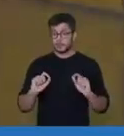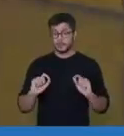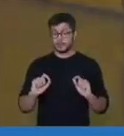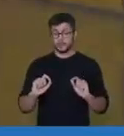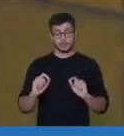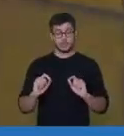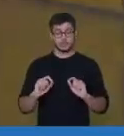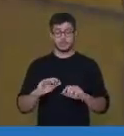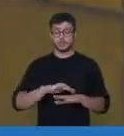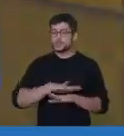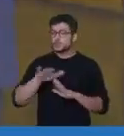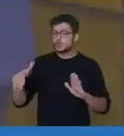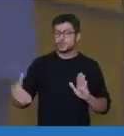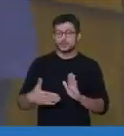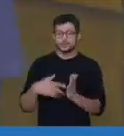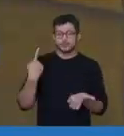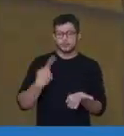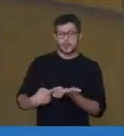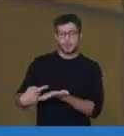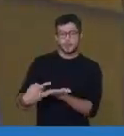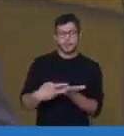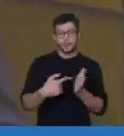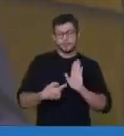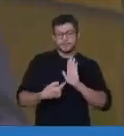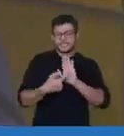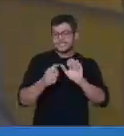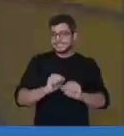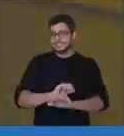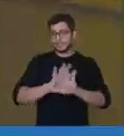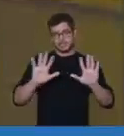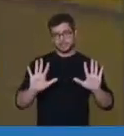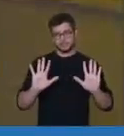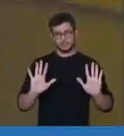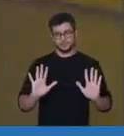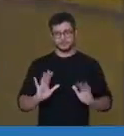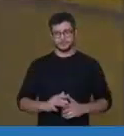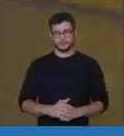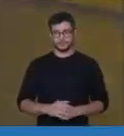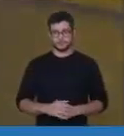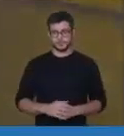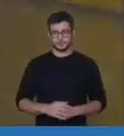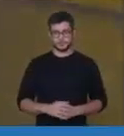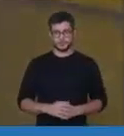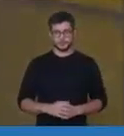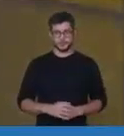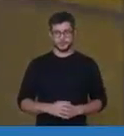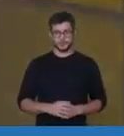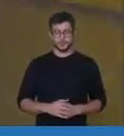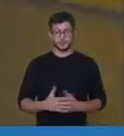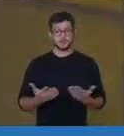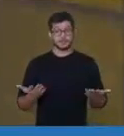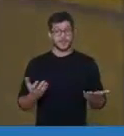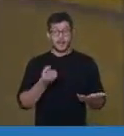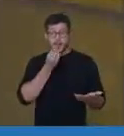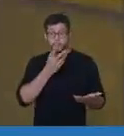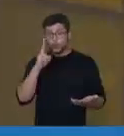nós fizemos todas as negociações com a oposição, que está nesse período em